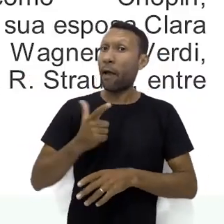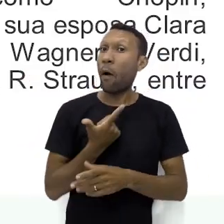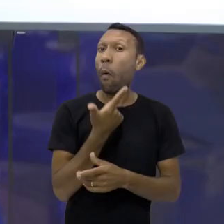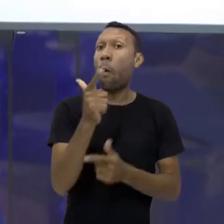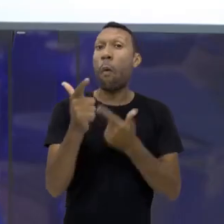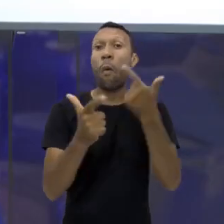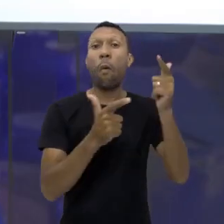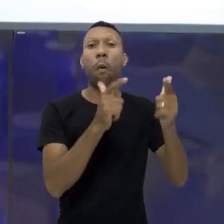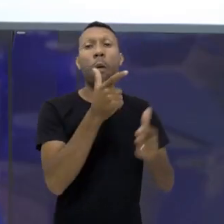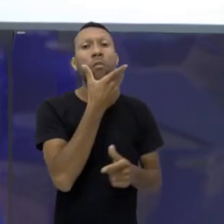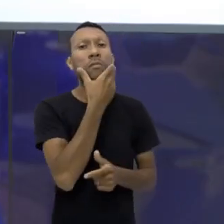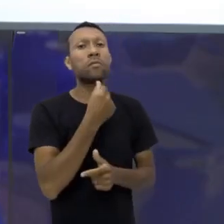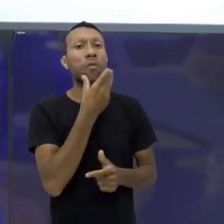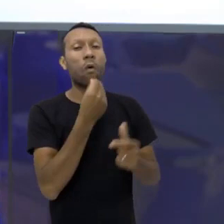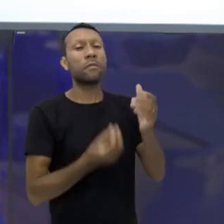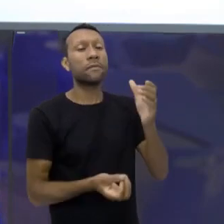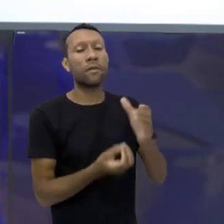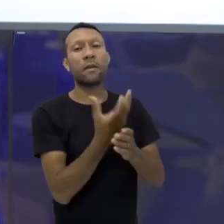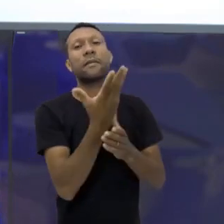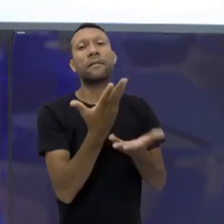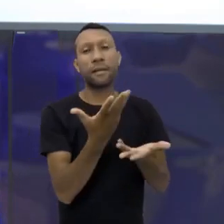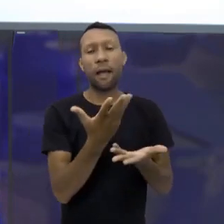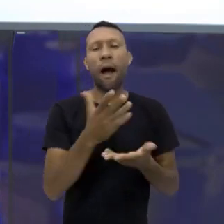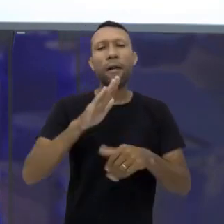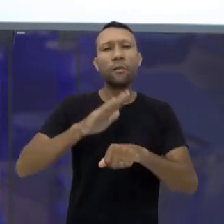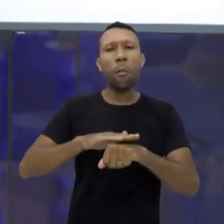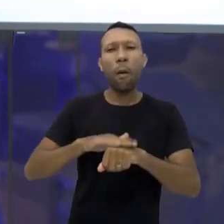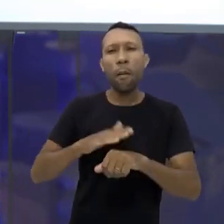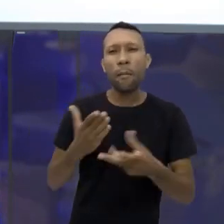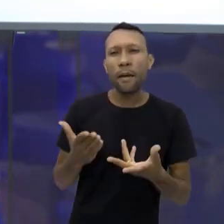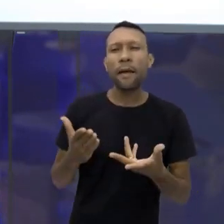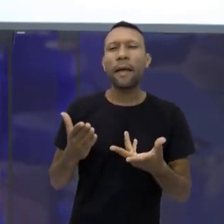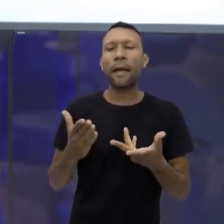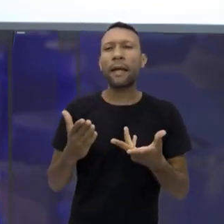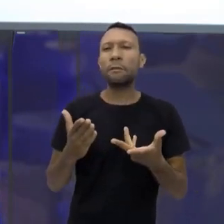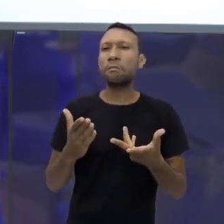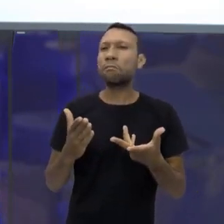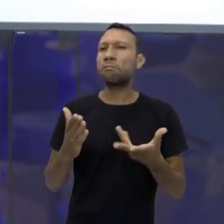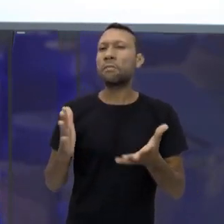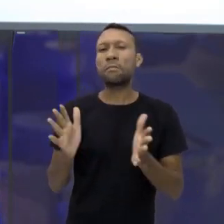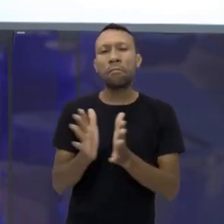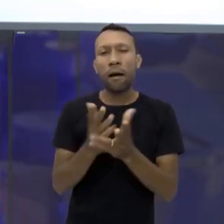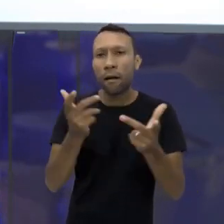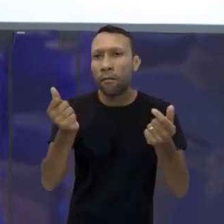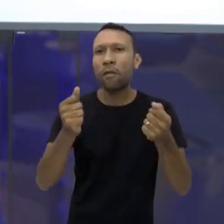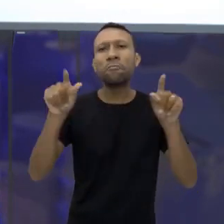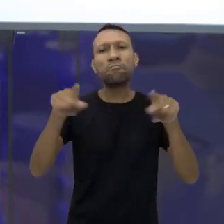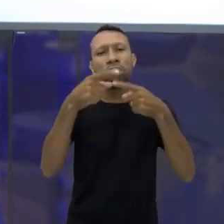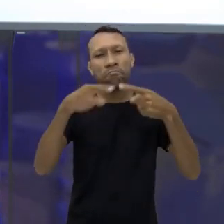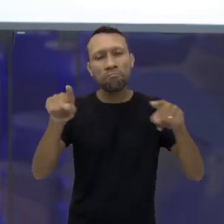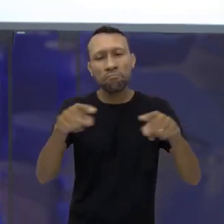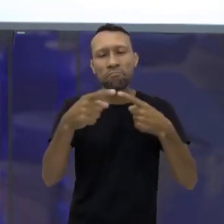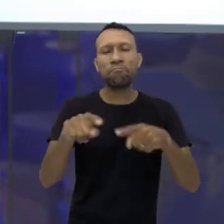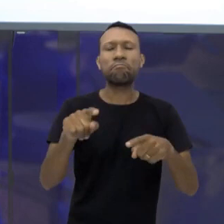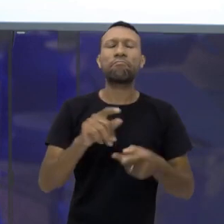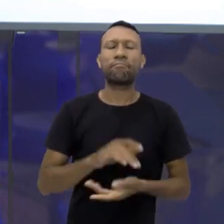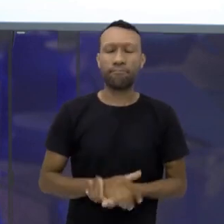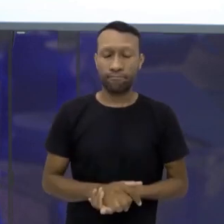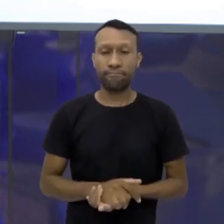outros também que fazem parte desse momento de grandes compositores no